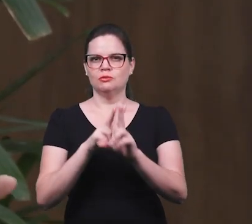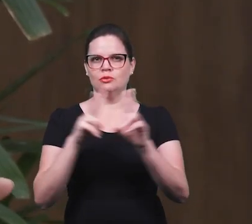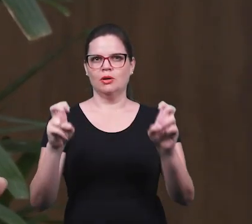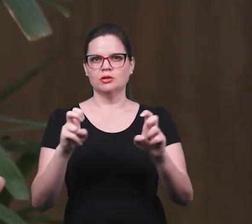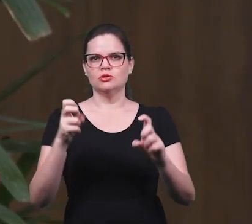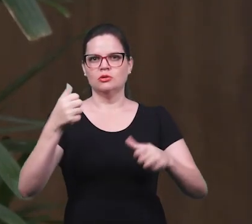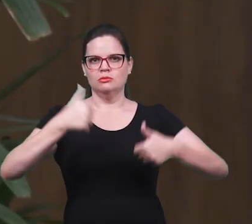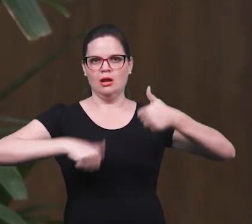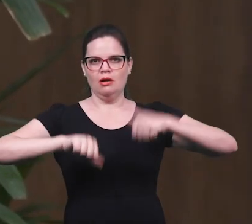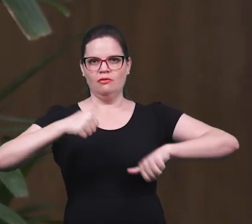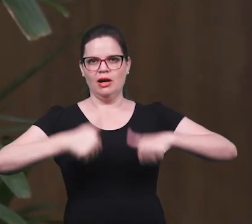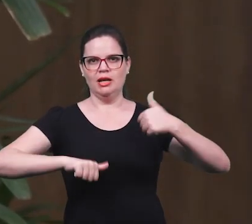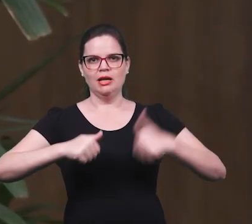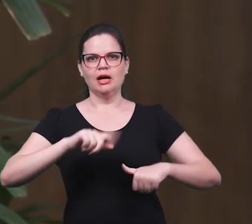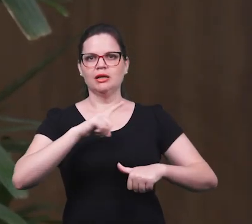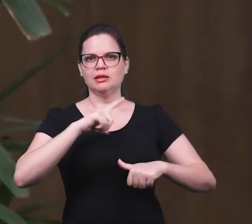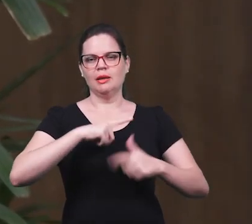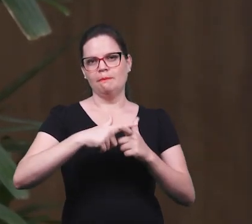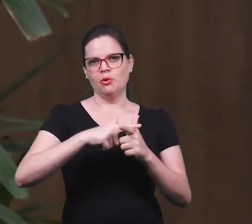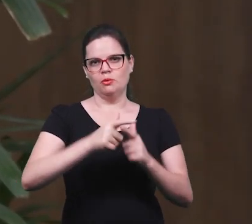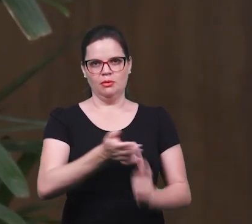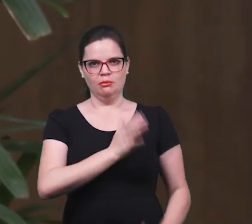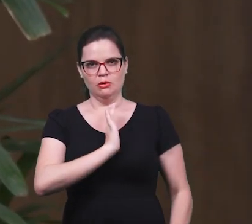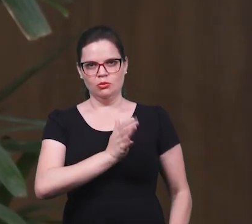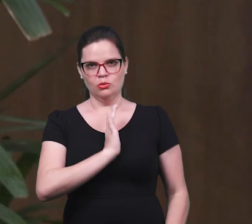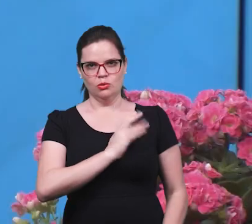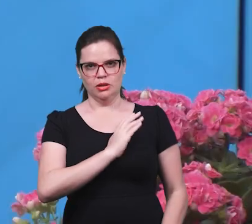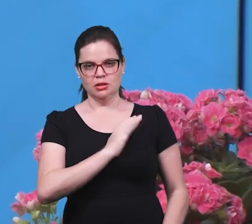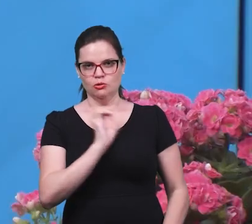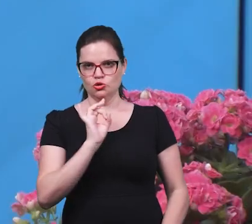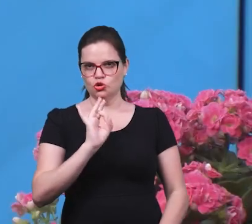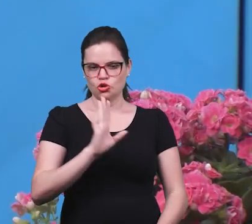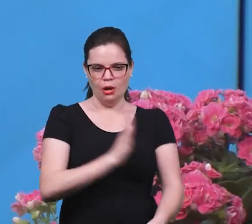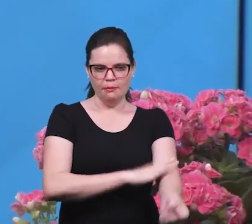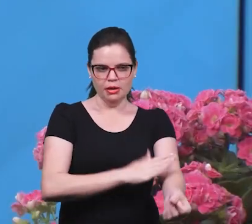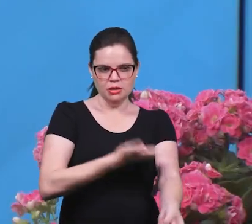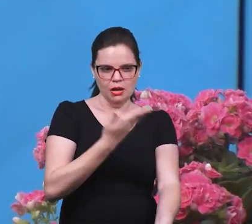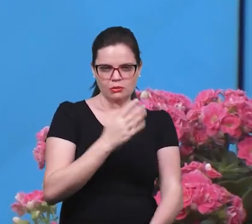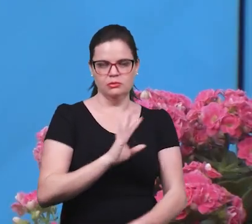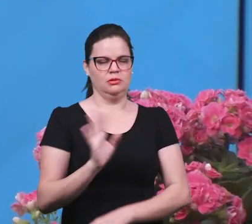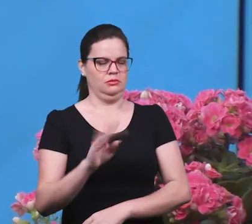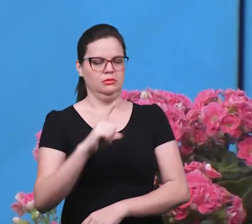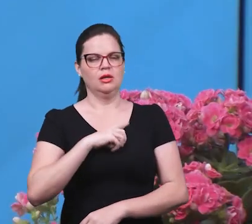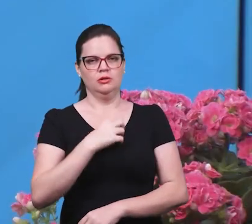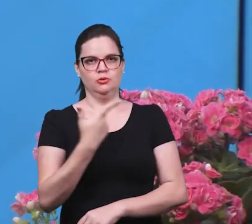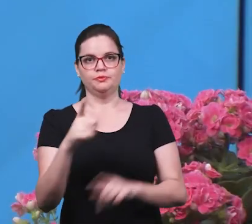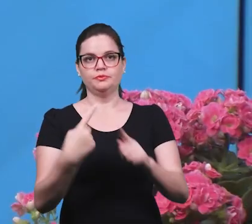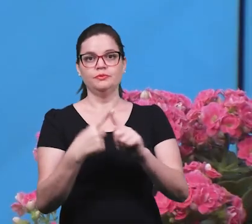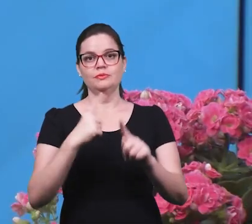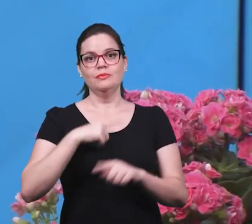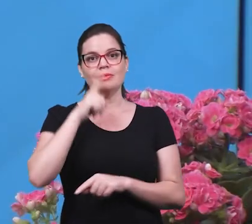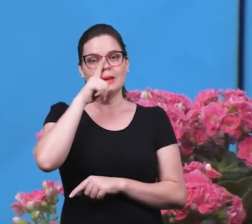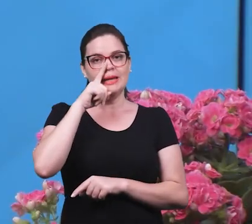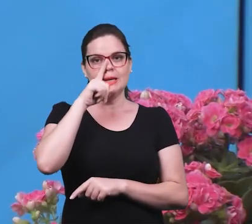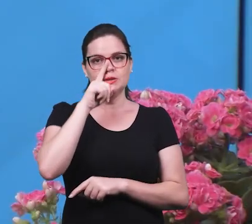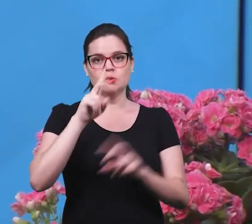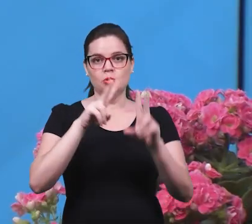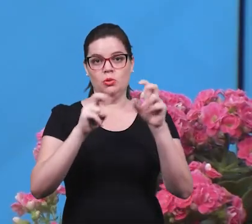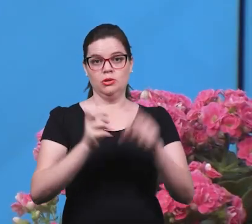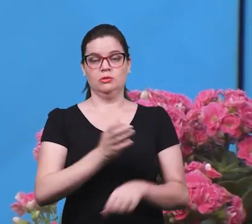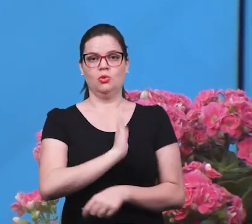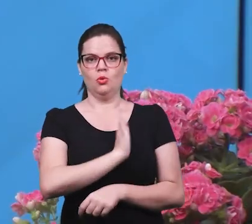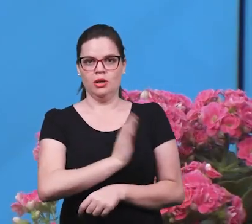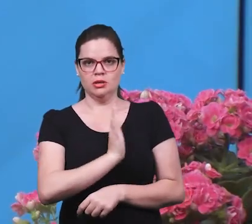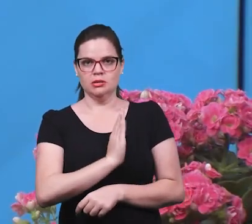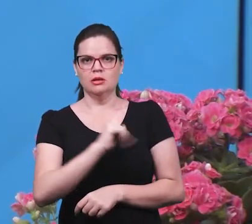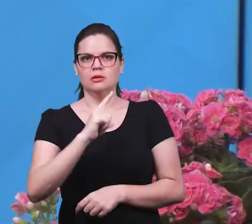para avaliar o risco cardiovascular do paciente hipertenso? Tem sim. E quando a gente fala de risco cardiovascular, a gente está falando de uma série